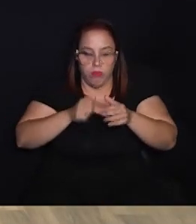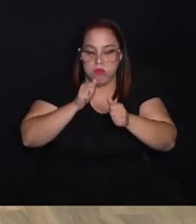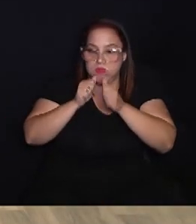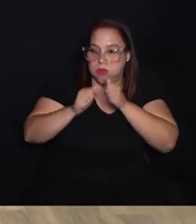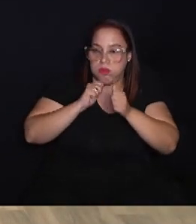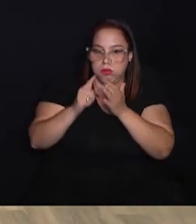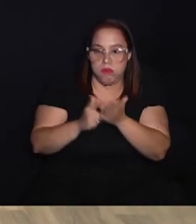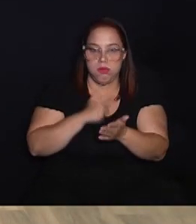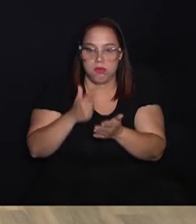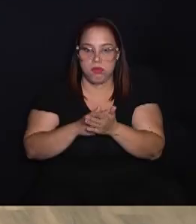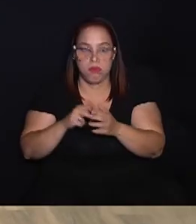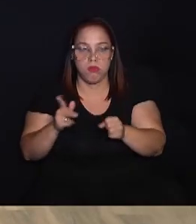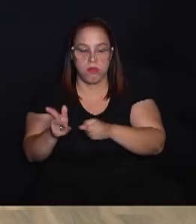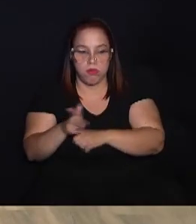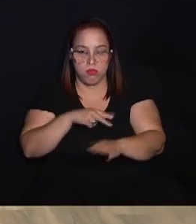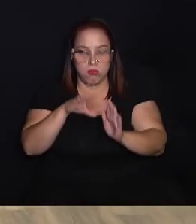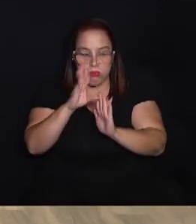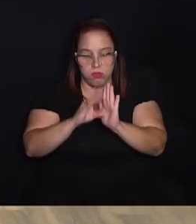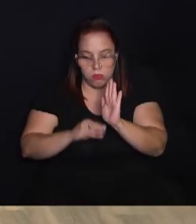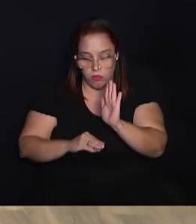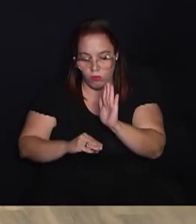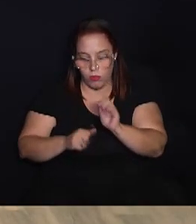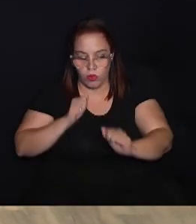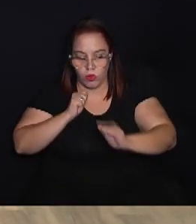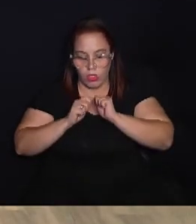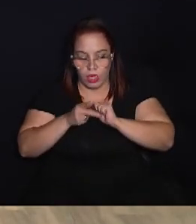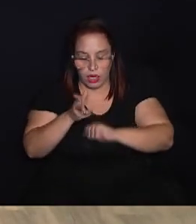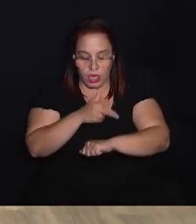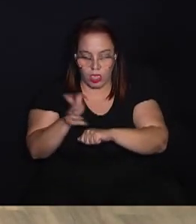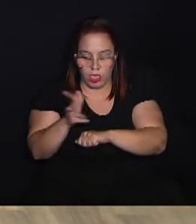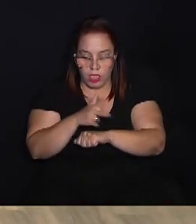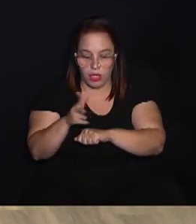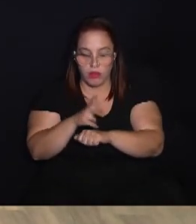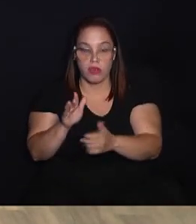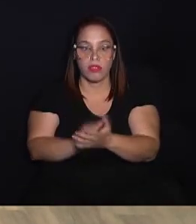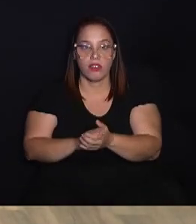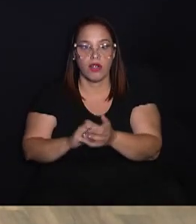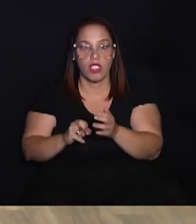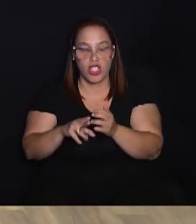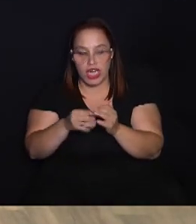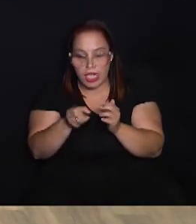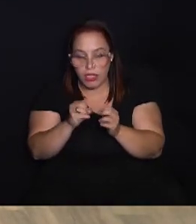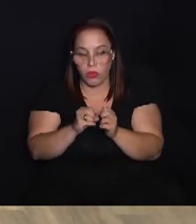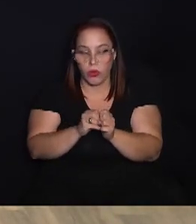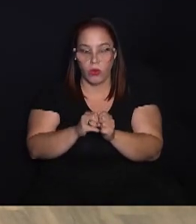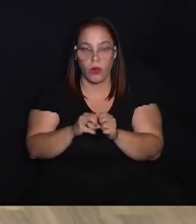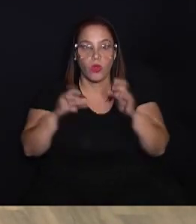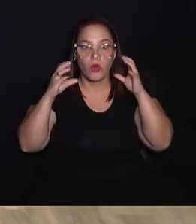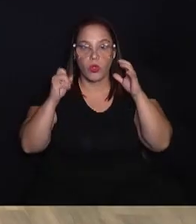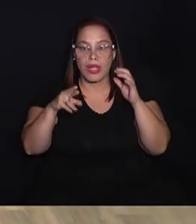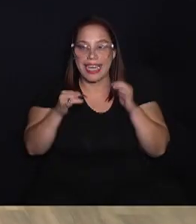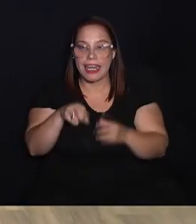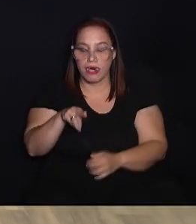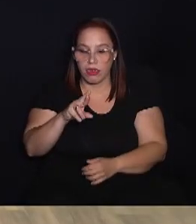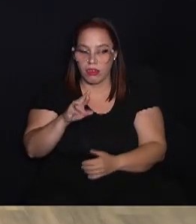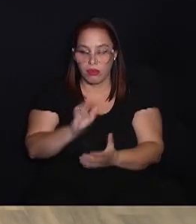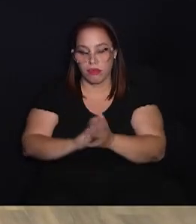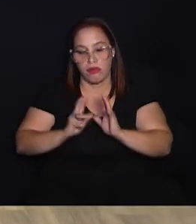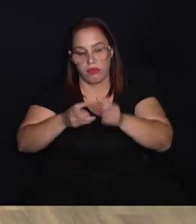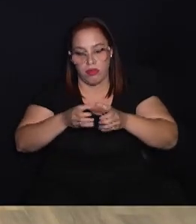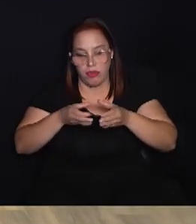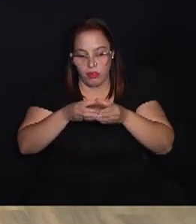informando a população. Então, parabéns a você, todos, né, os repórteres, o pessoal da técnica aí que está por trás das câmeras,